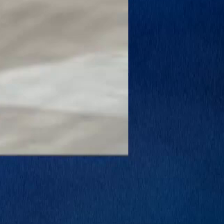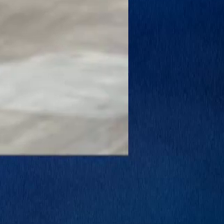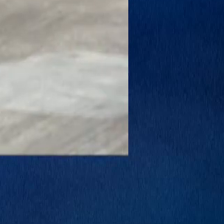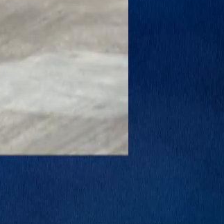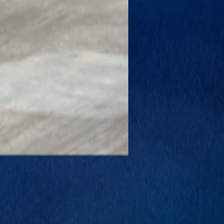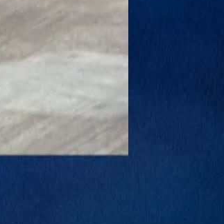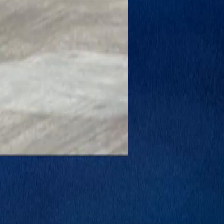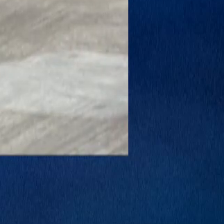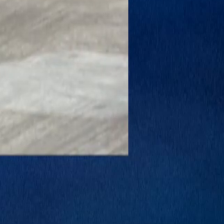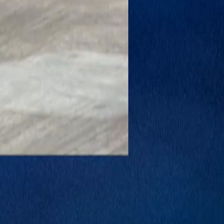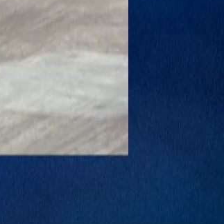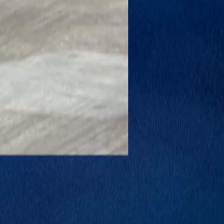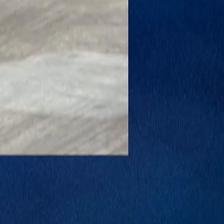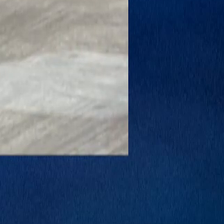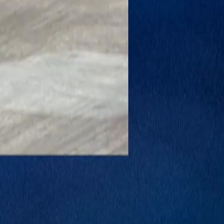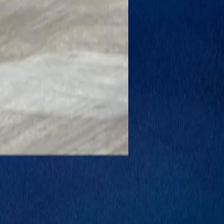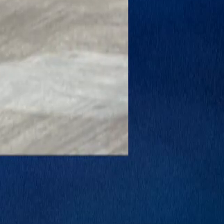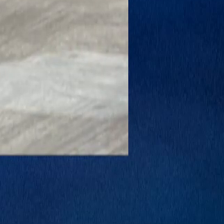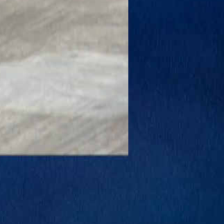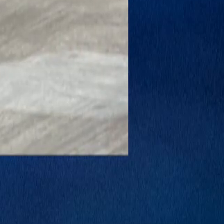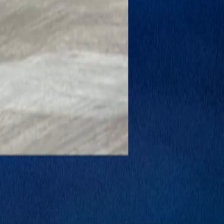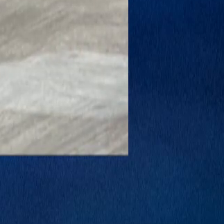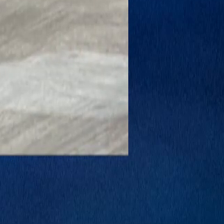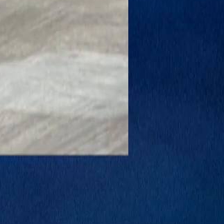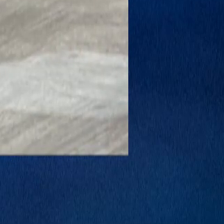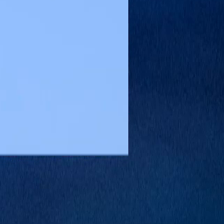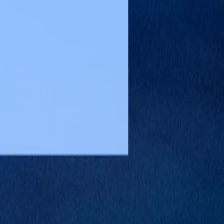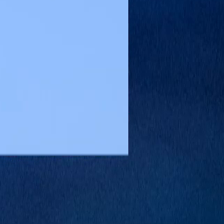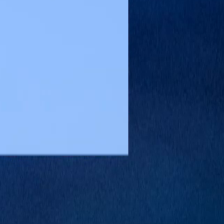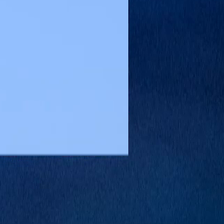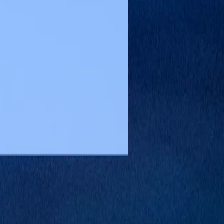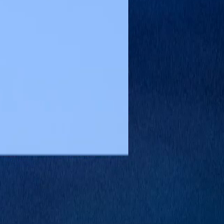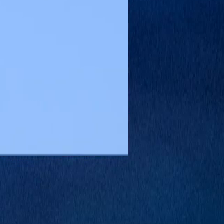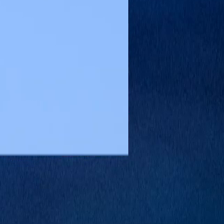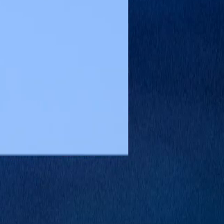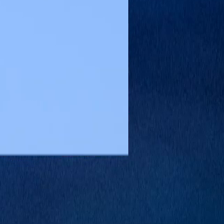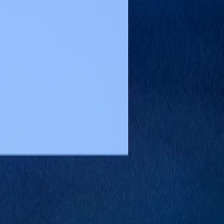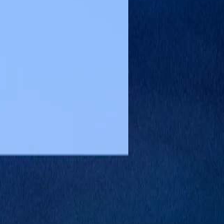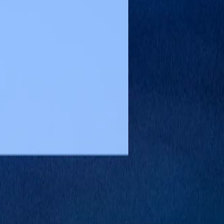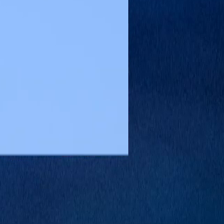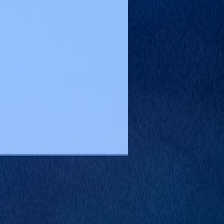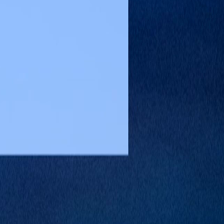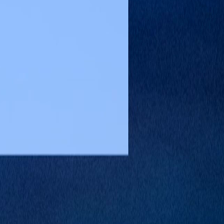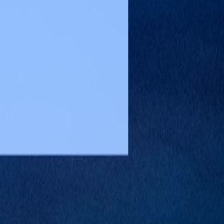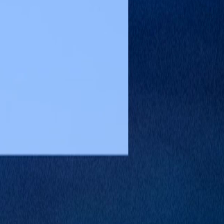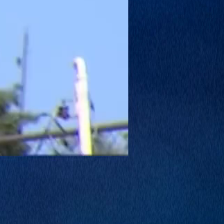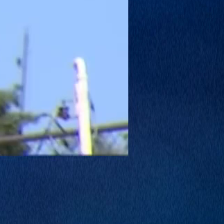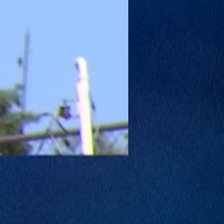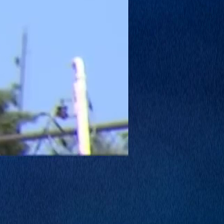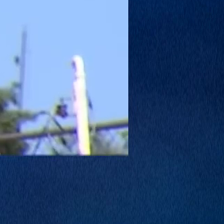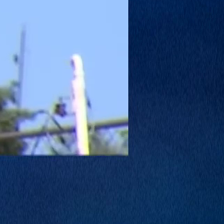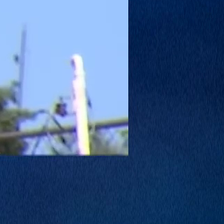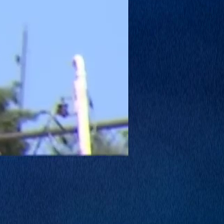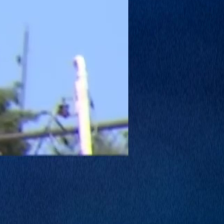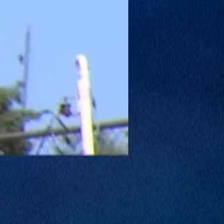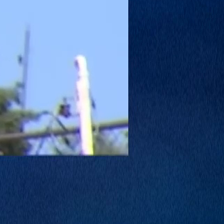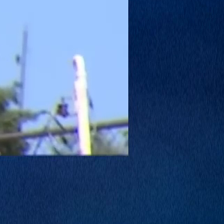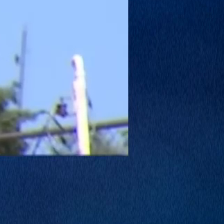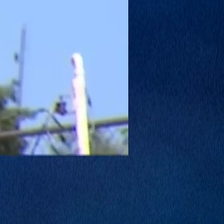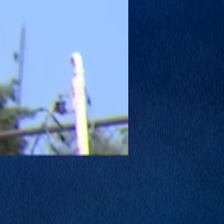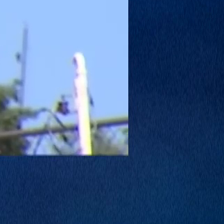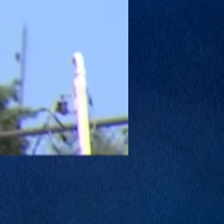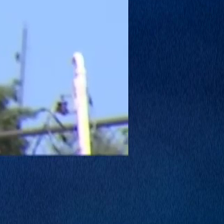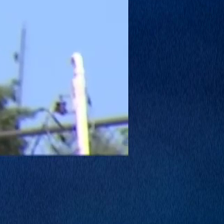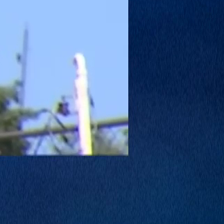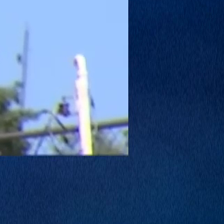estabelecimentos. Em definitivo, vereadores aprovam um projeto que prevê a divulgação no site da INDEC de aferição dos